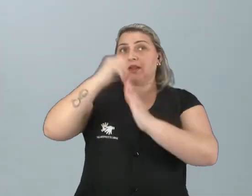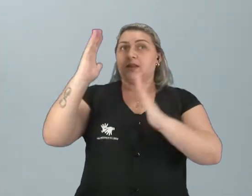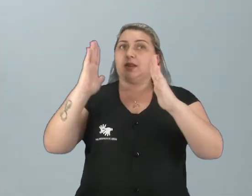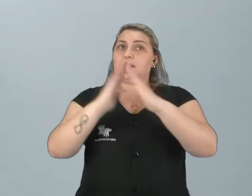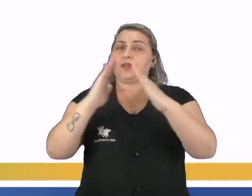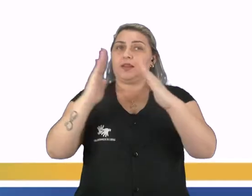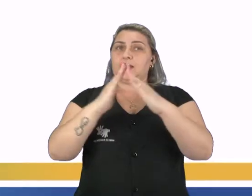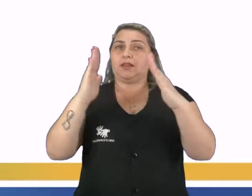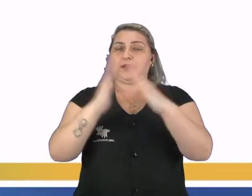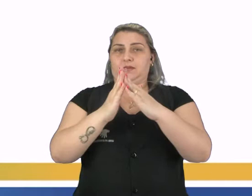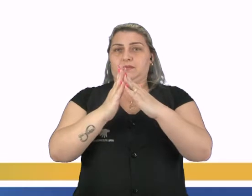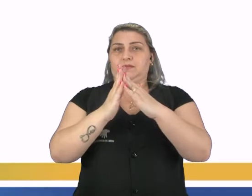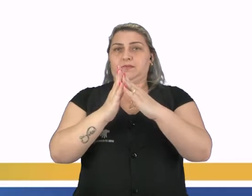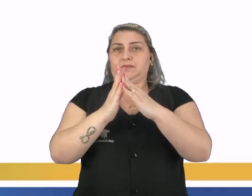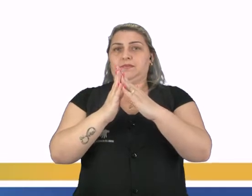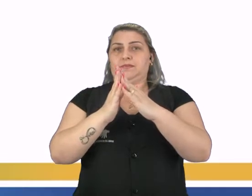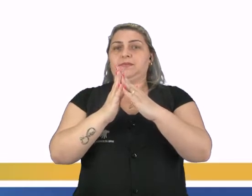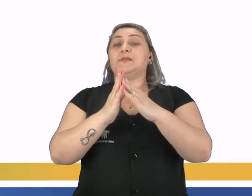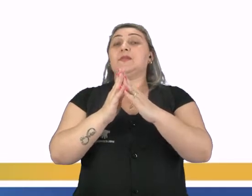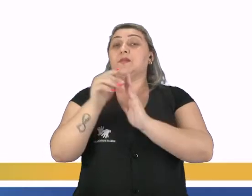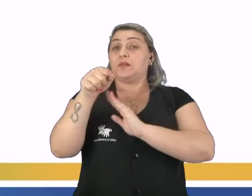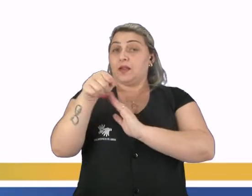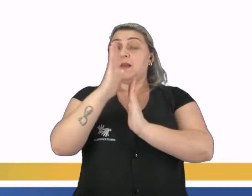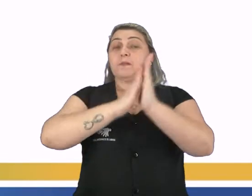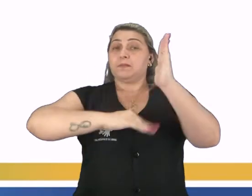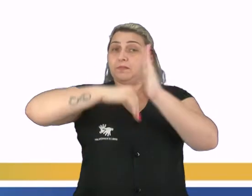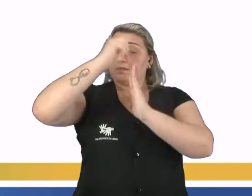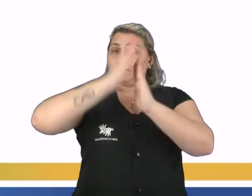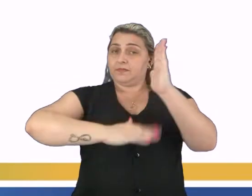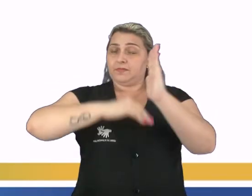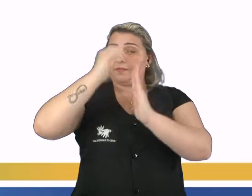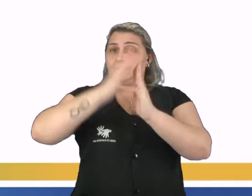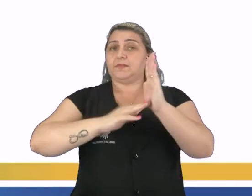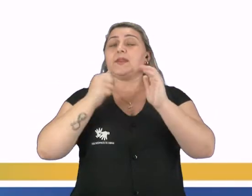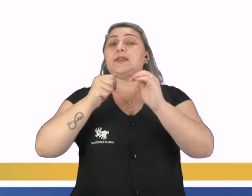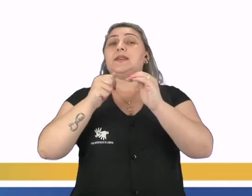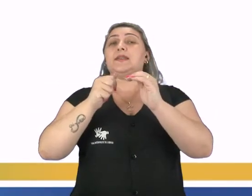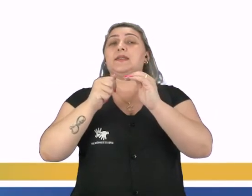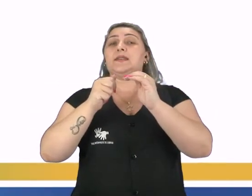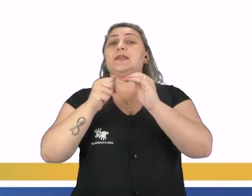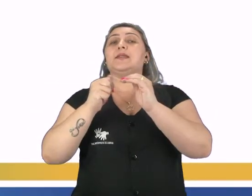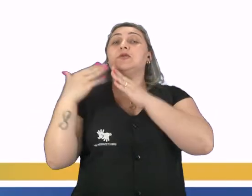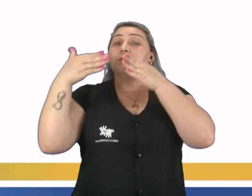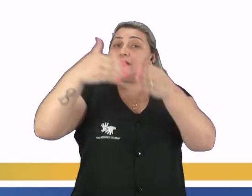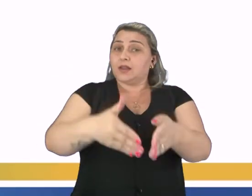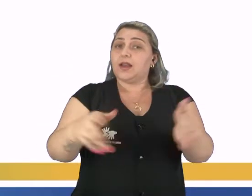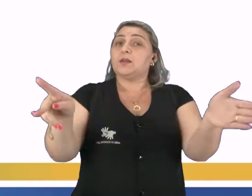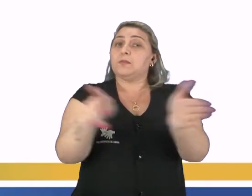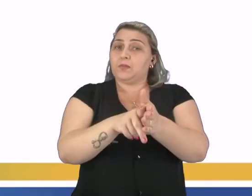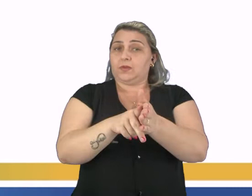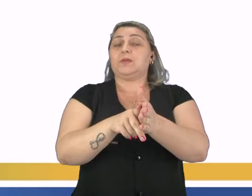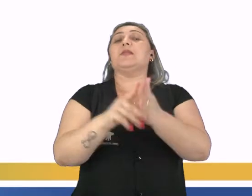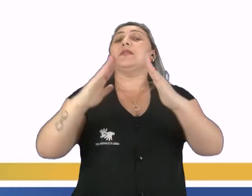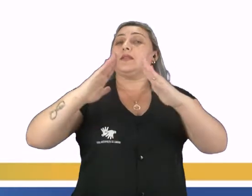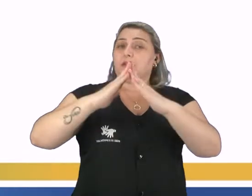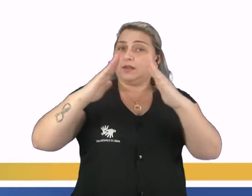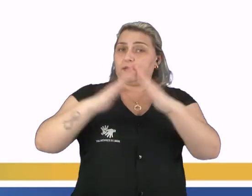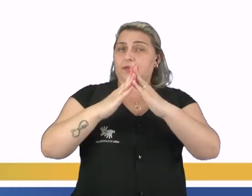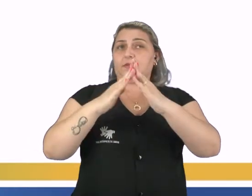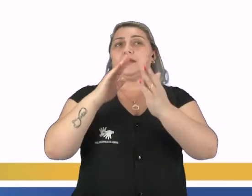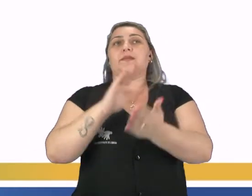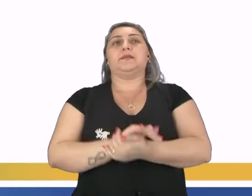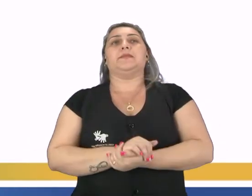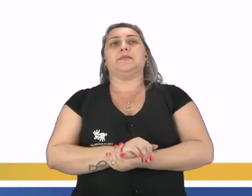Pintamos casas a domicílio. Se você vai pintar a casa, você deve se dirigir até a casa, então é a domicílio.